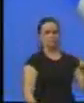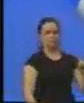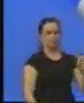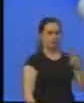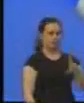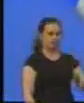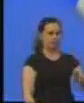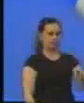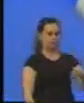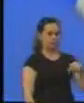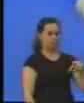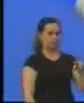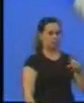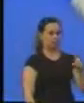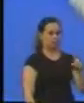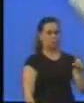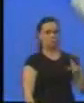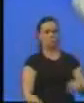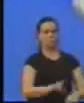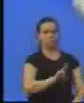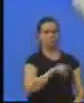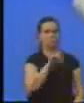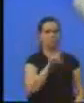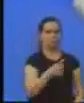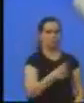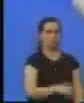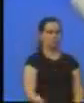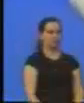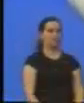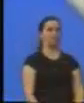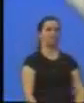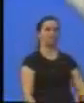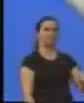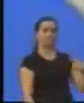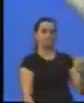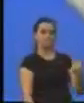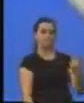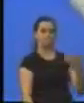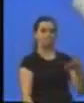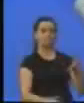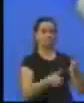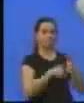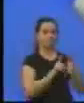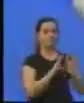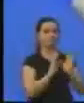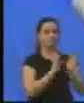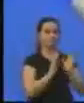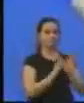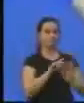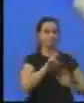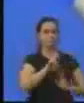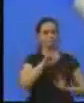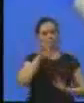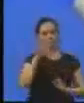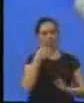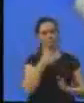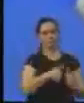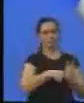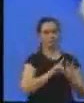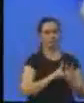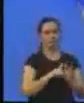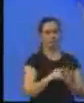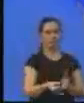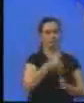não é x, eu vou ter que multiplicar por U'. Por conveniência, no anterior, nós colocamos U' lá no final. Mas por conveniência,